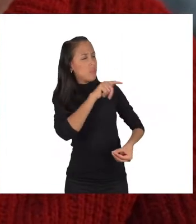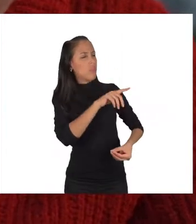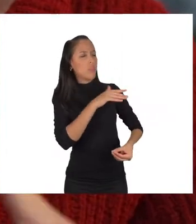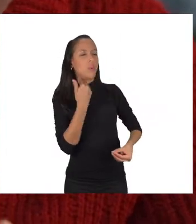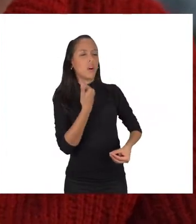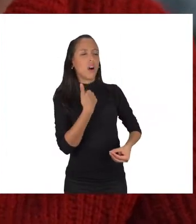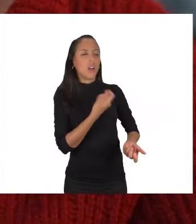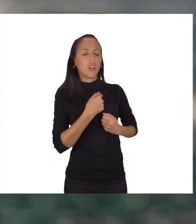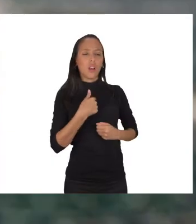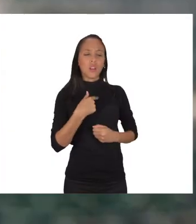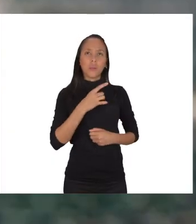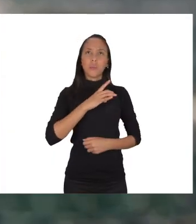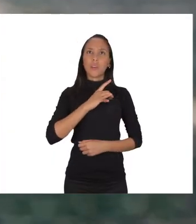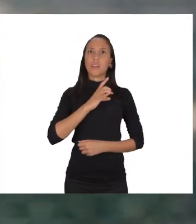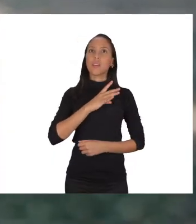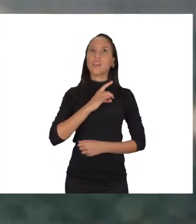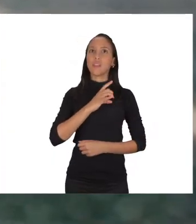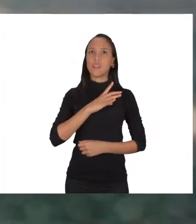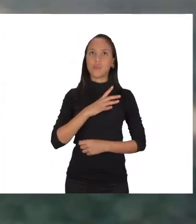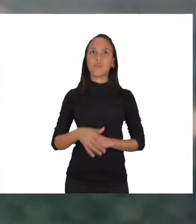Aí eu comecei a ficar com medo.